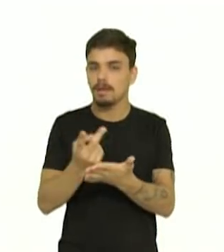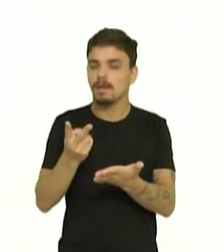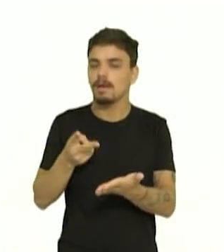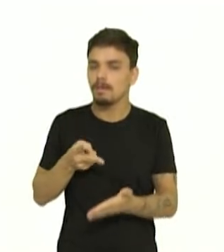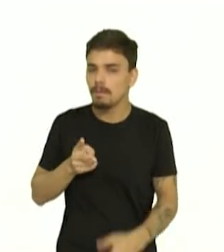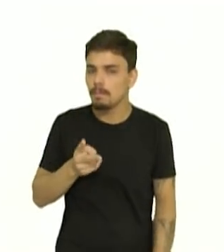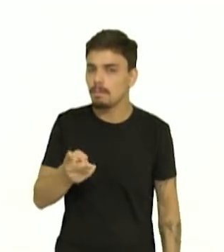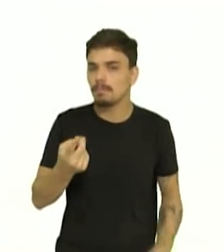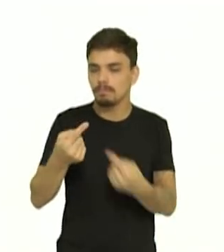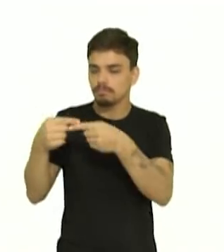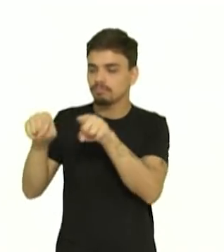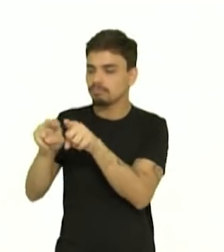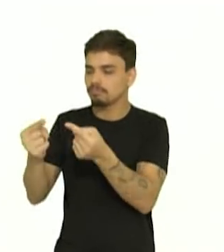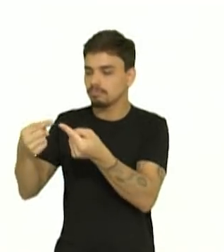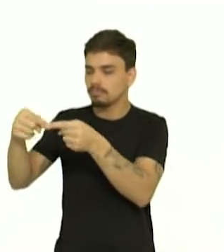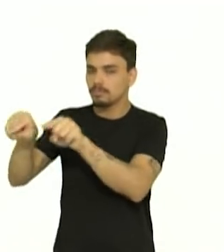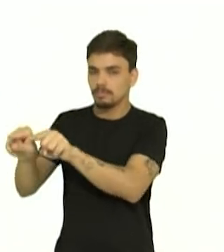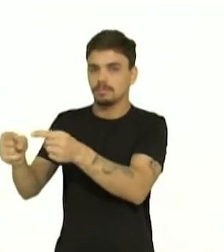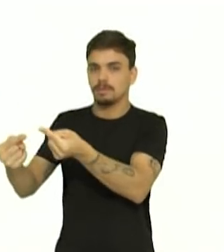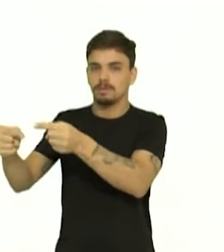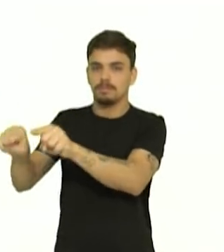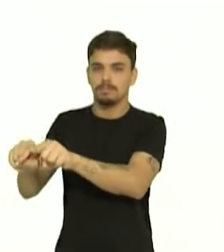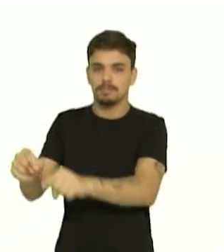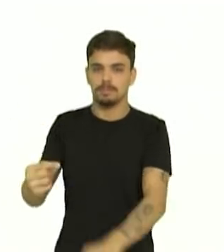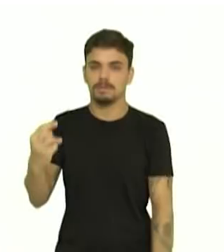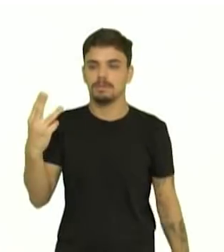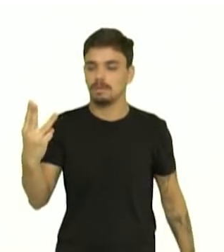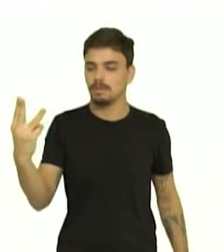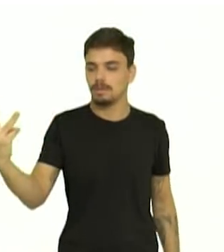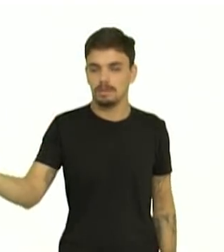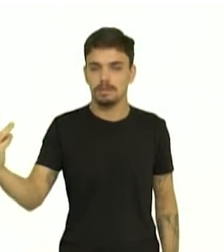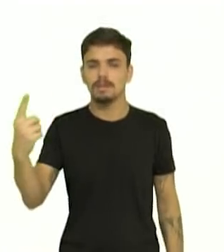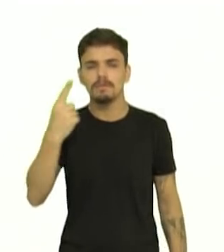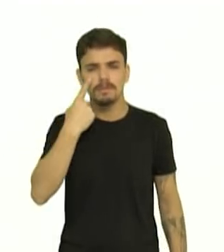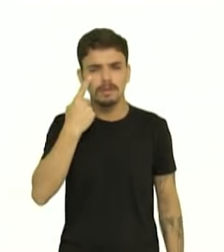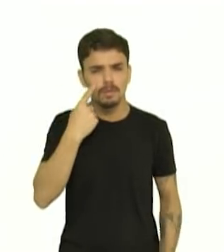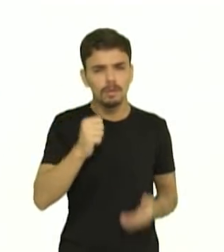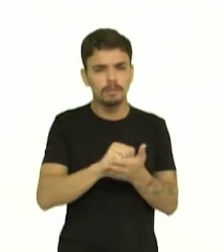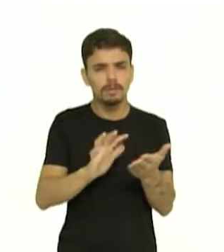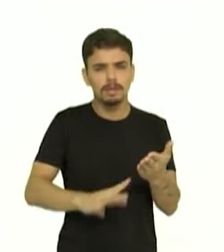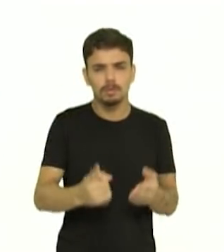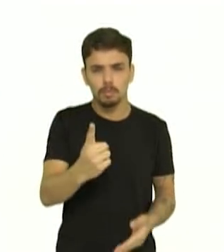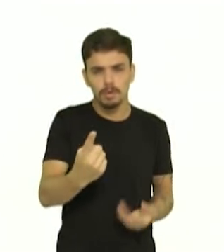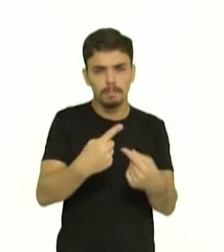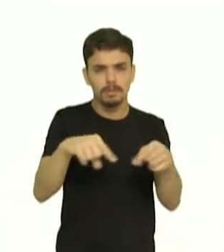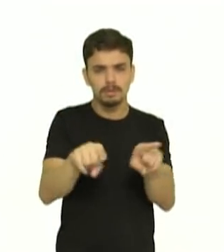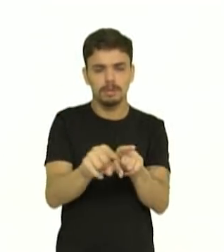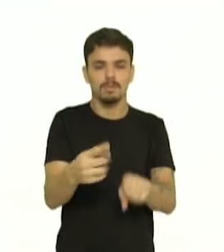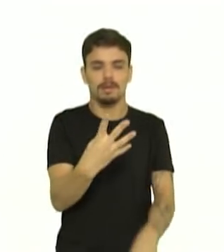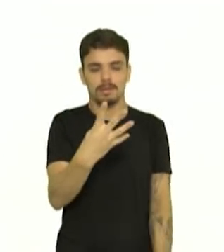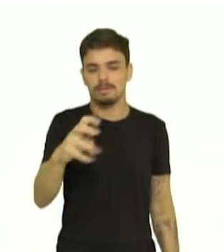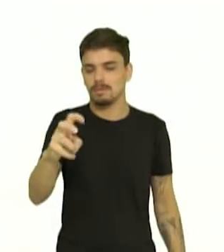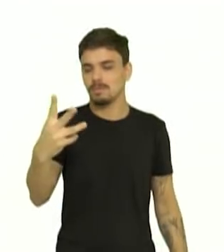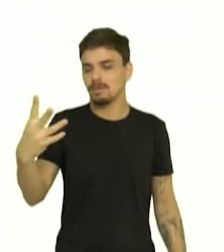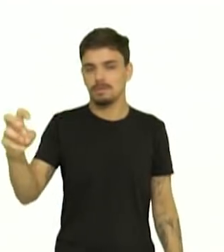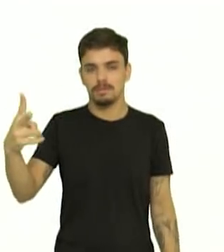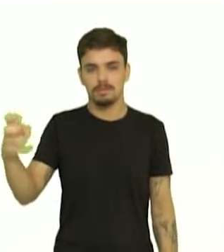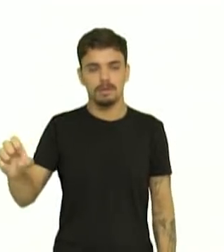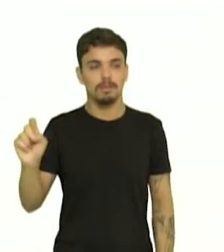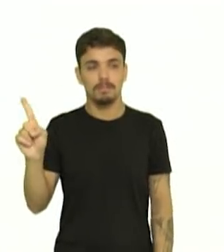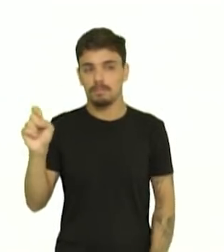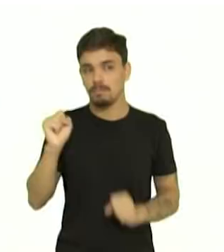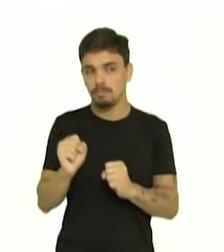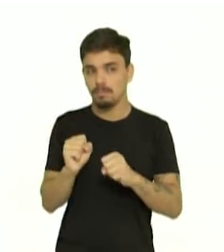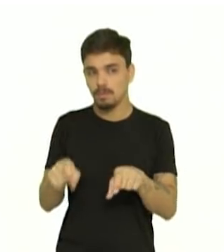exercício 1, você viu que repetia 45, 45, 45. Então, o período pode ser um número, 2 ou 3